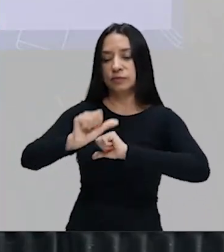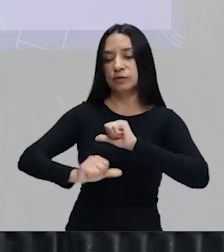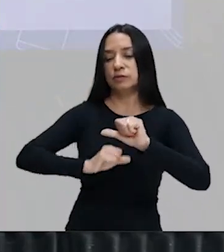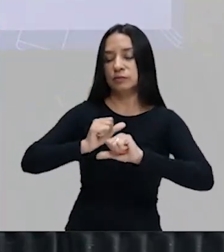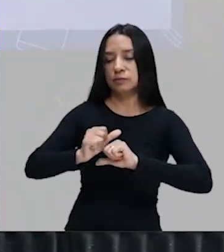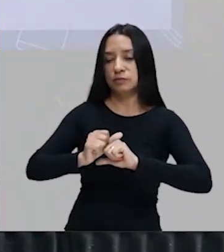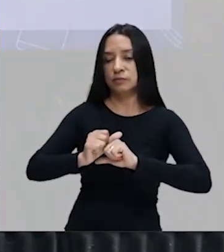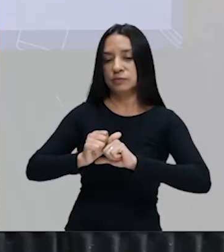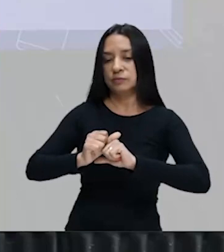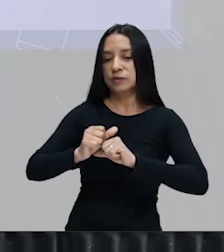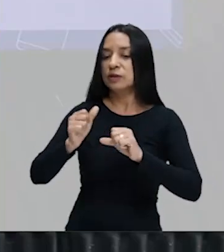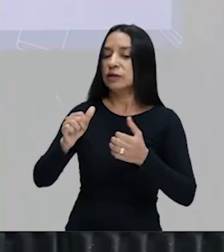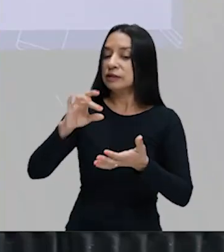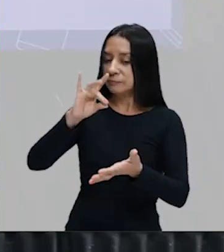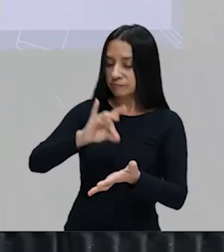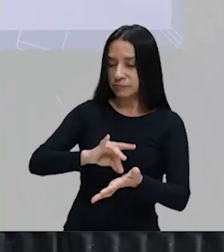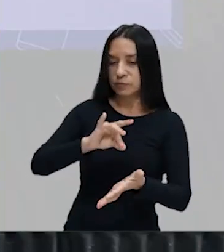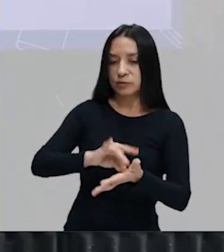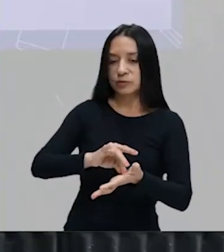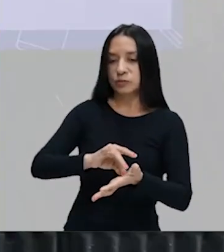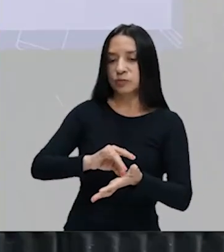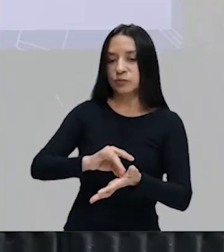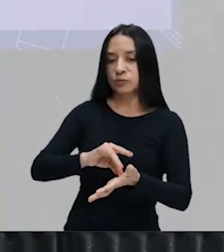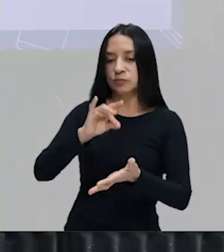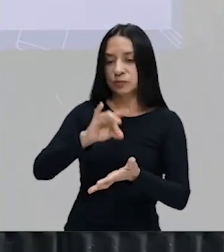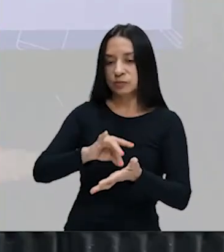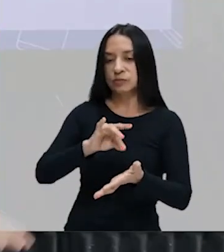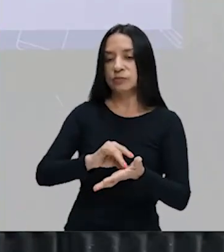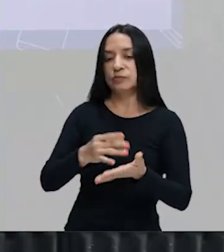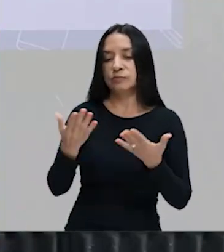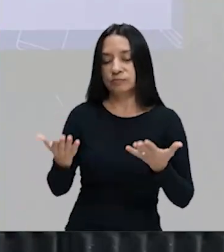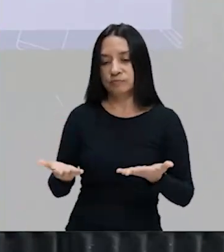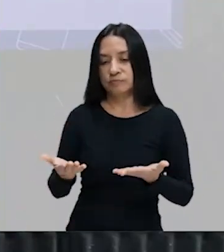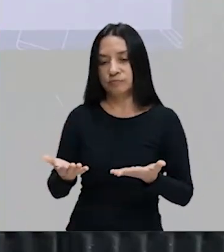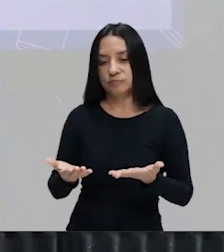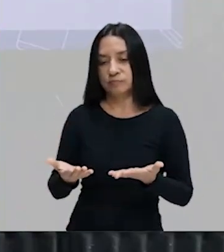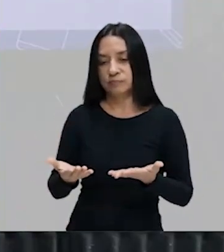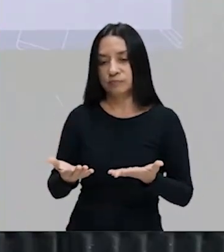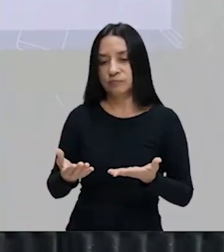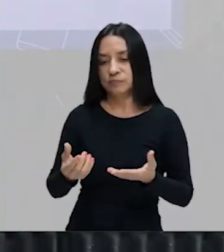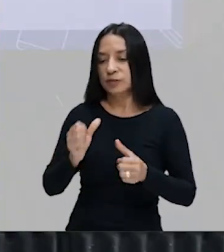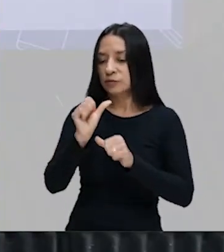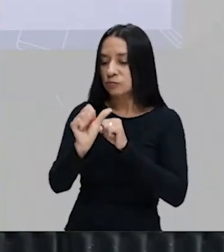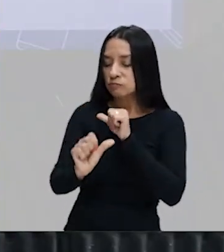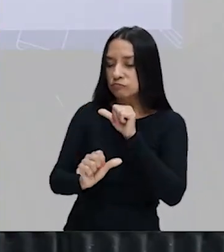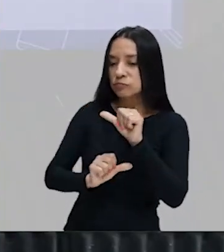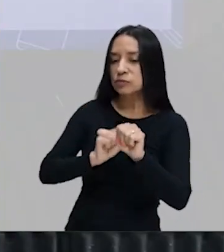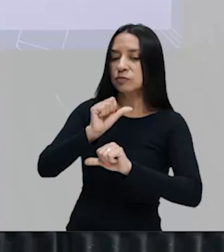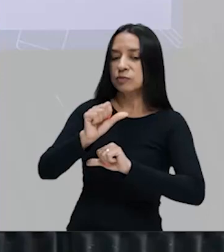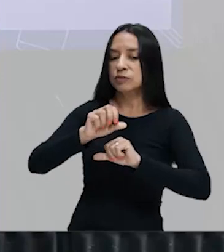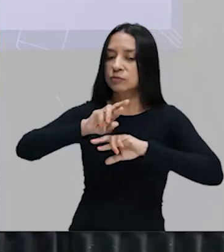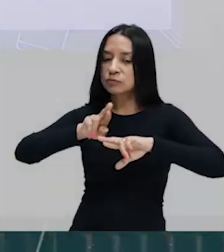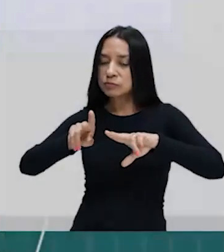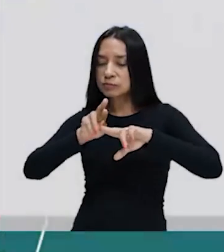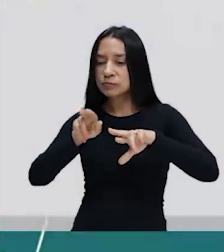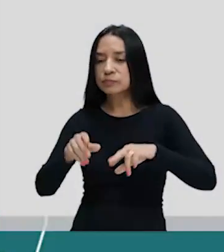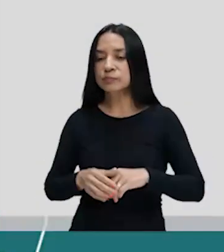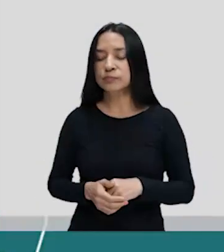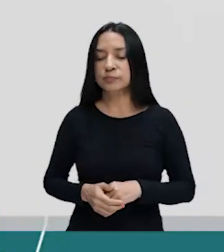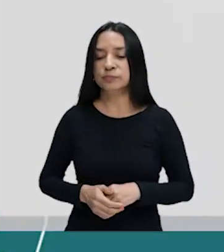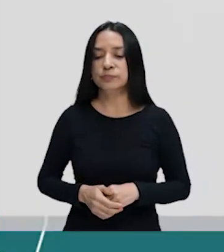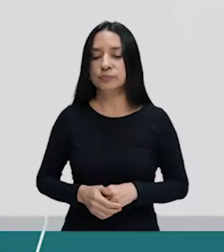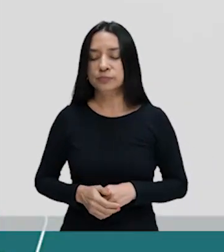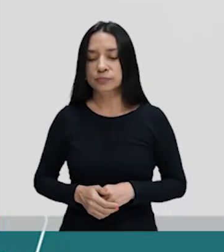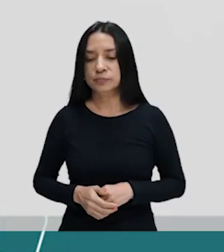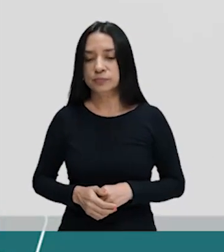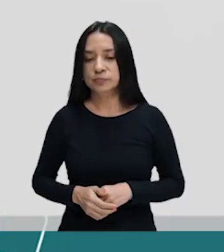estabeleceu, ela se instaurou ou ela se colocou de nuances, né, diferenciadas. Vamos aqui para a segunda